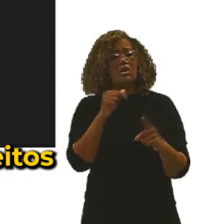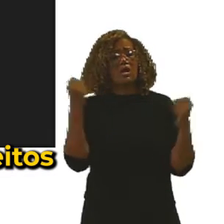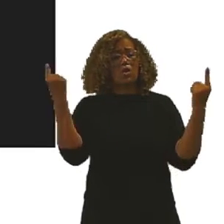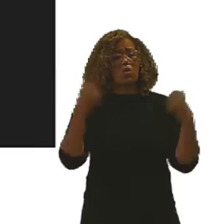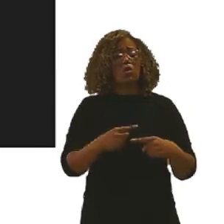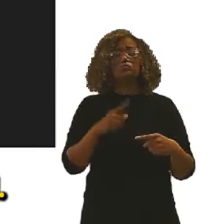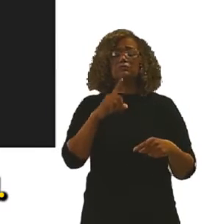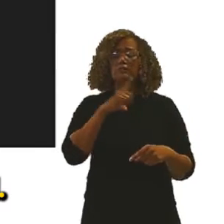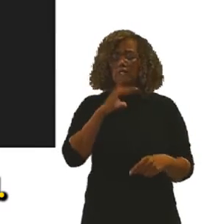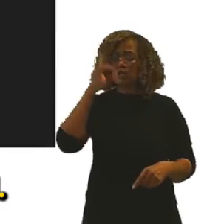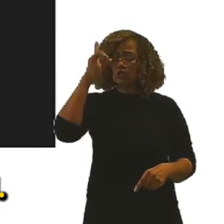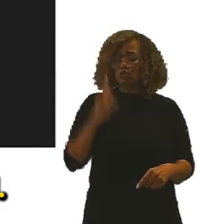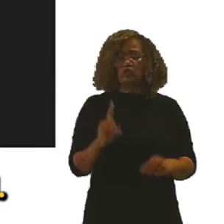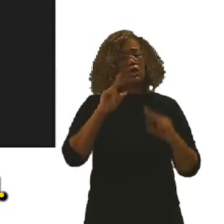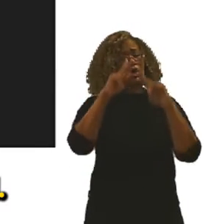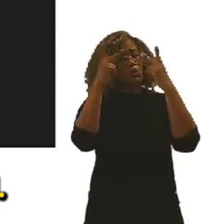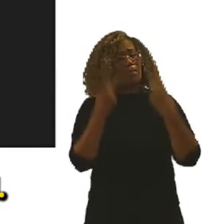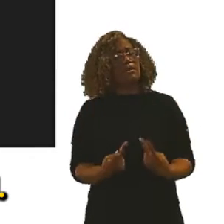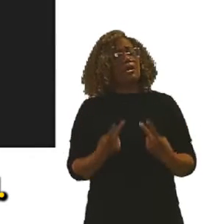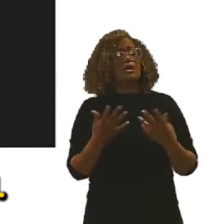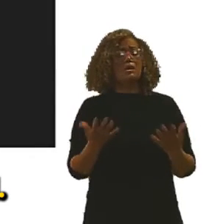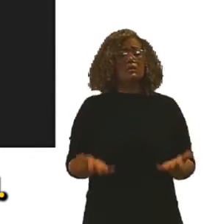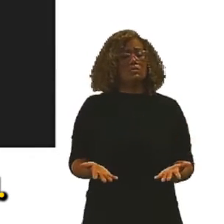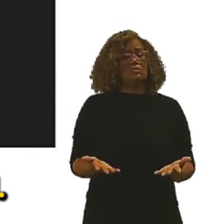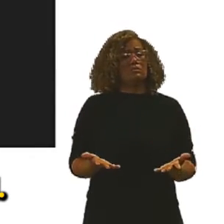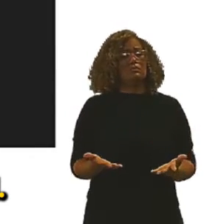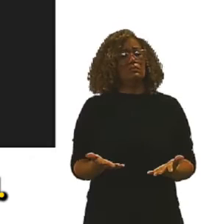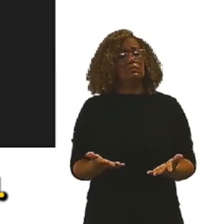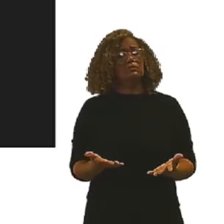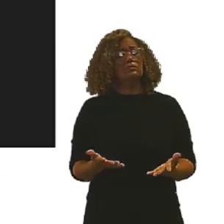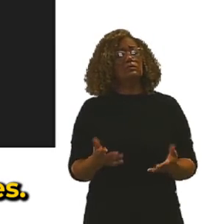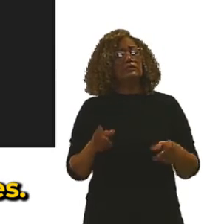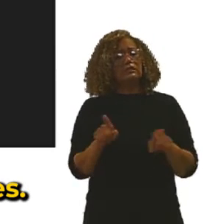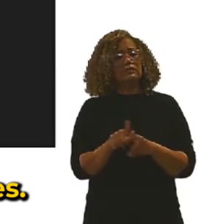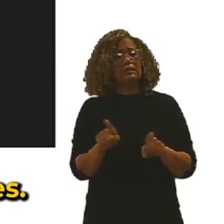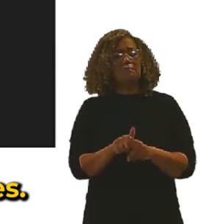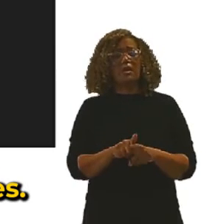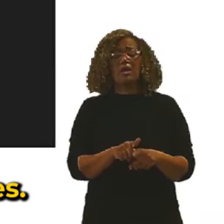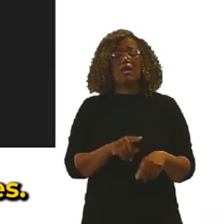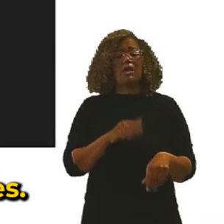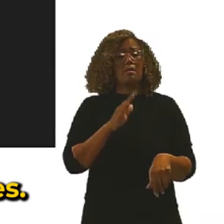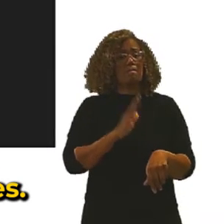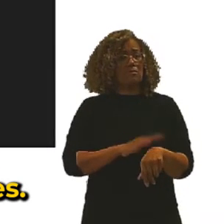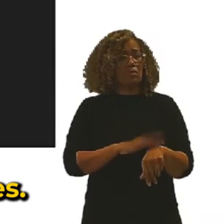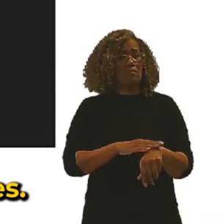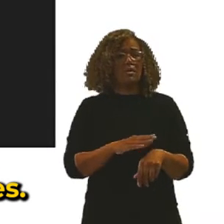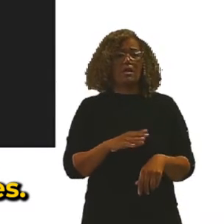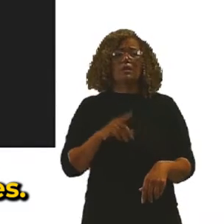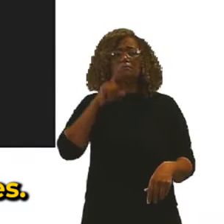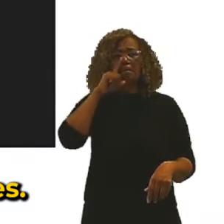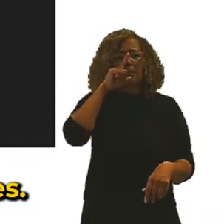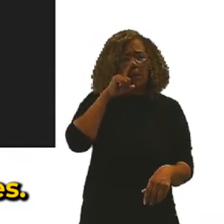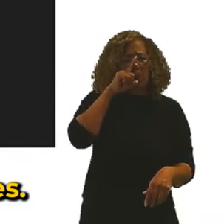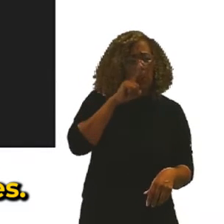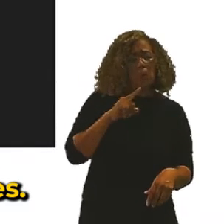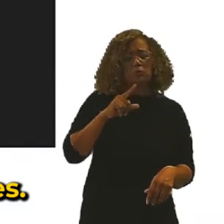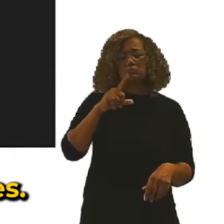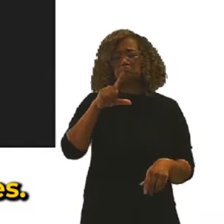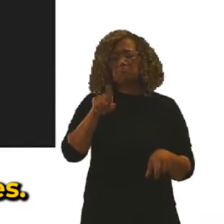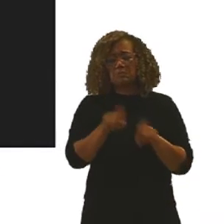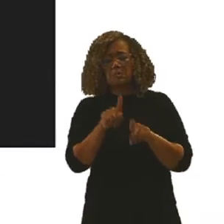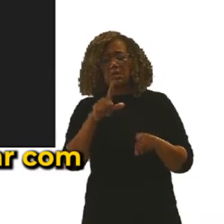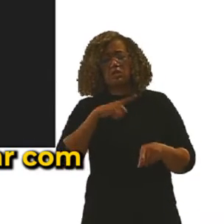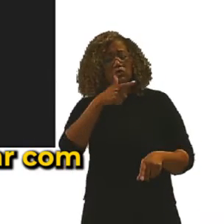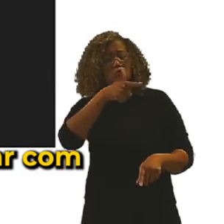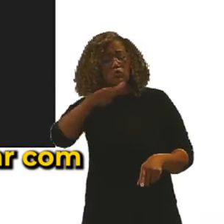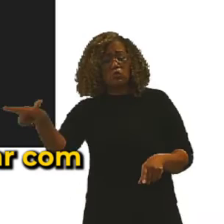direitos humanos, que tem como ápice um evento letal, mas que é antecedido de uma série de outras violências contra as